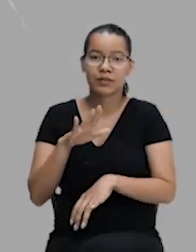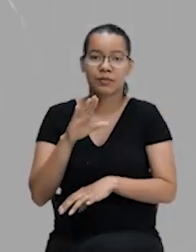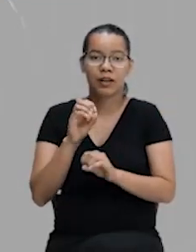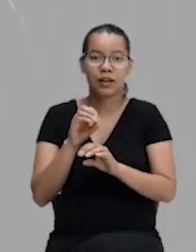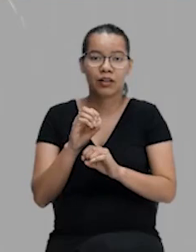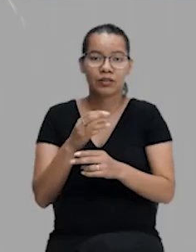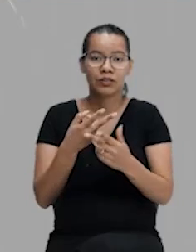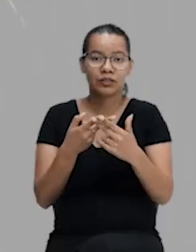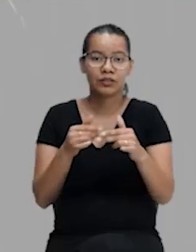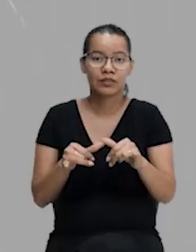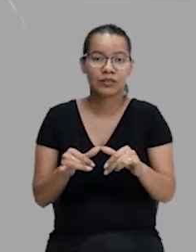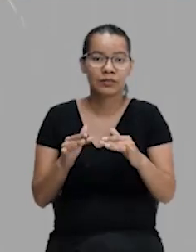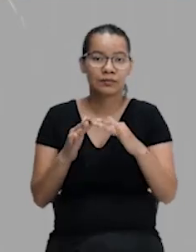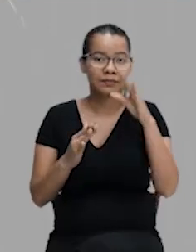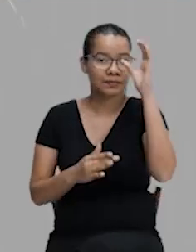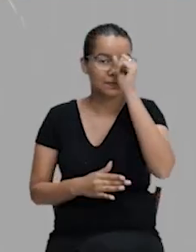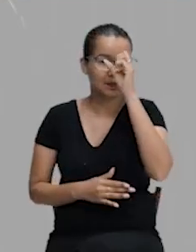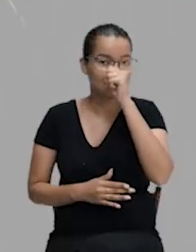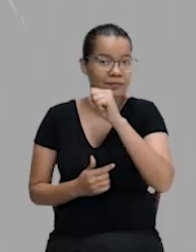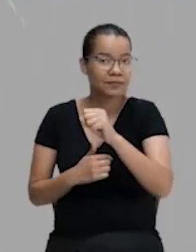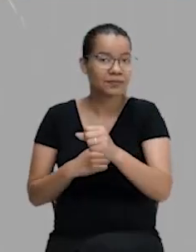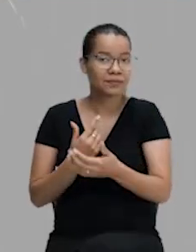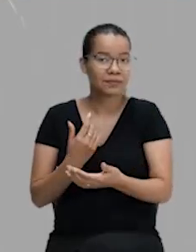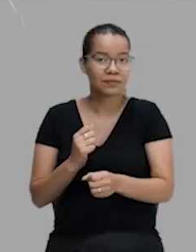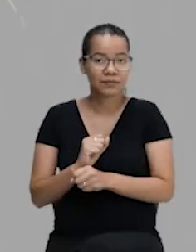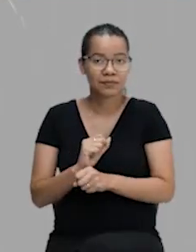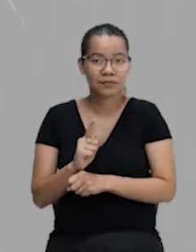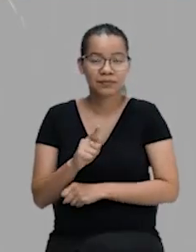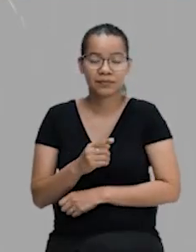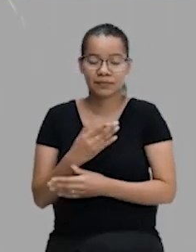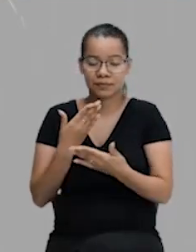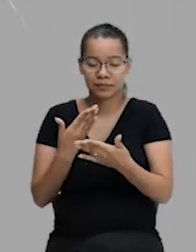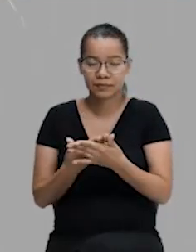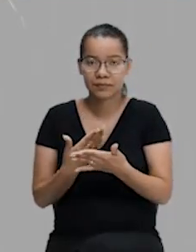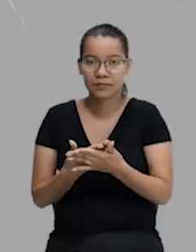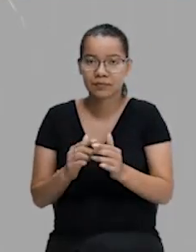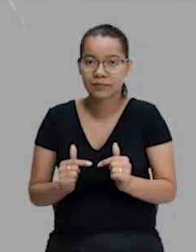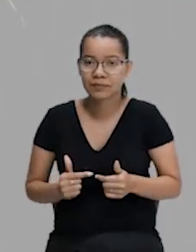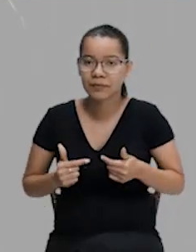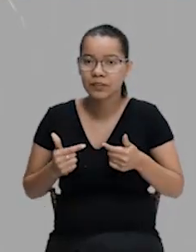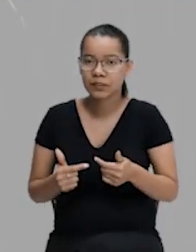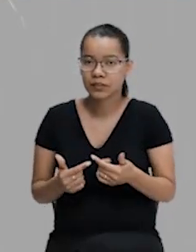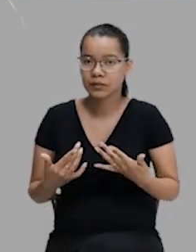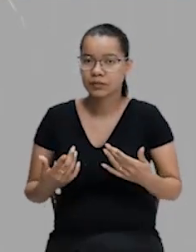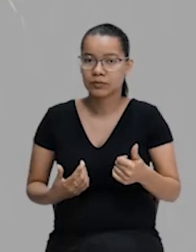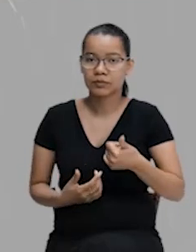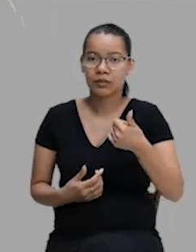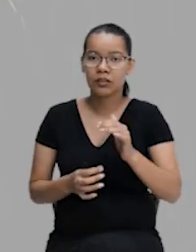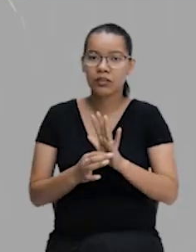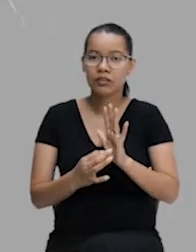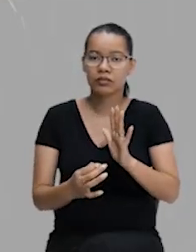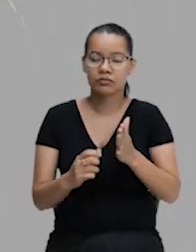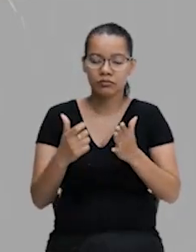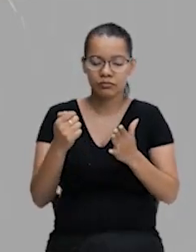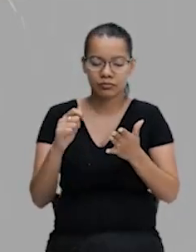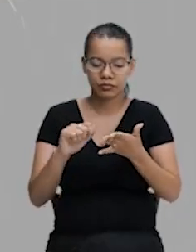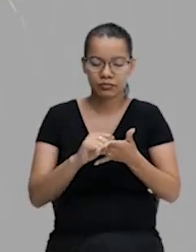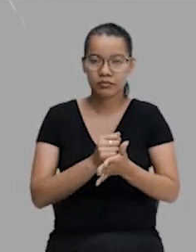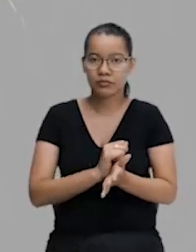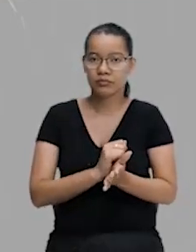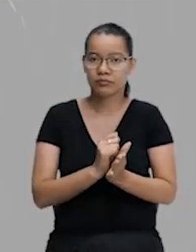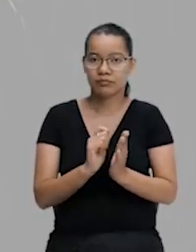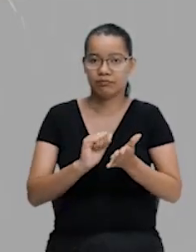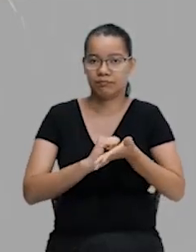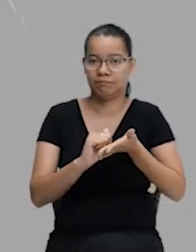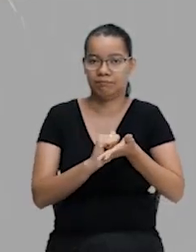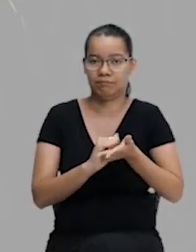se dedicando aos estudos, hein? Turminha, como primeira dica, olha só, lápis, caneta, borracha, o seu caderno para você fazer